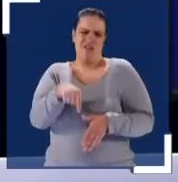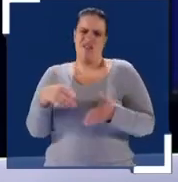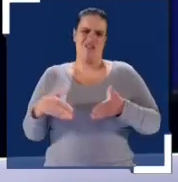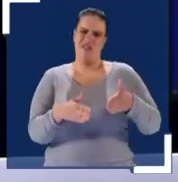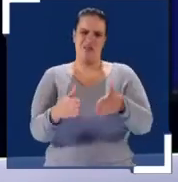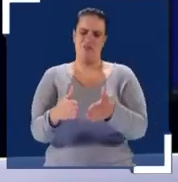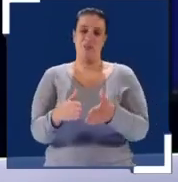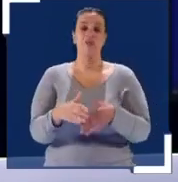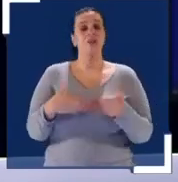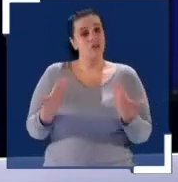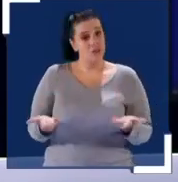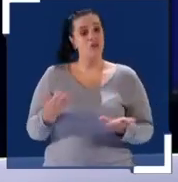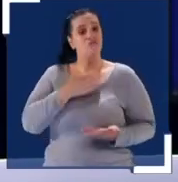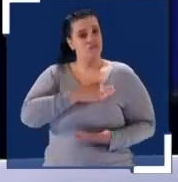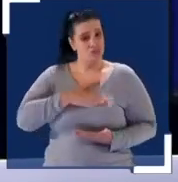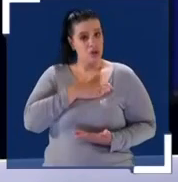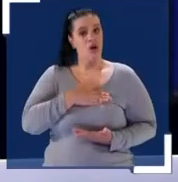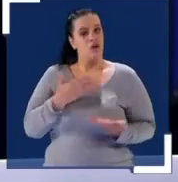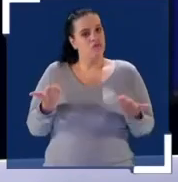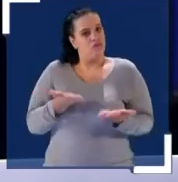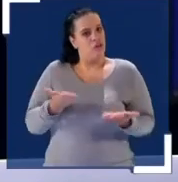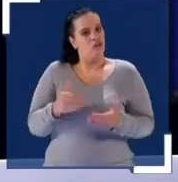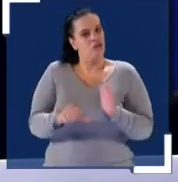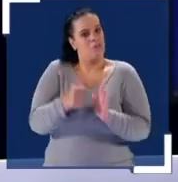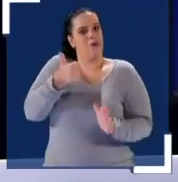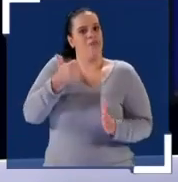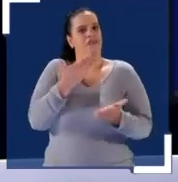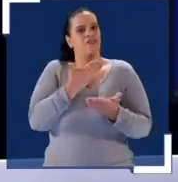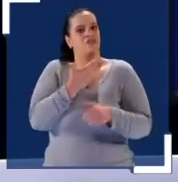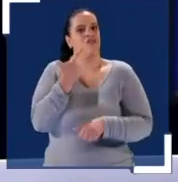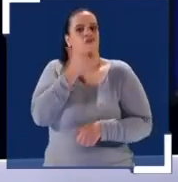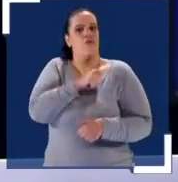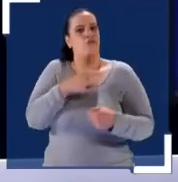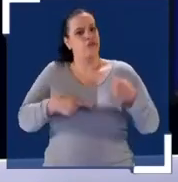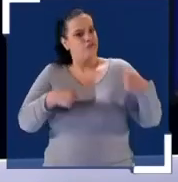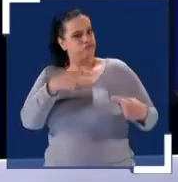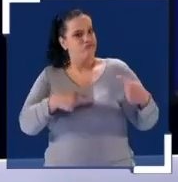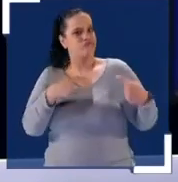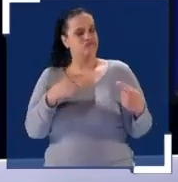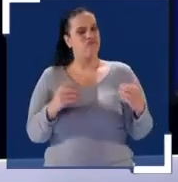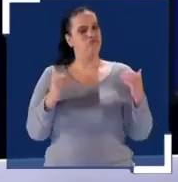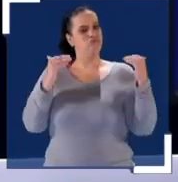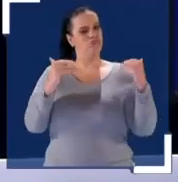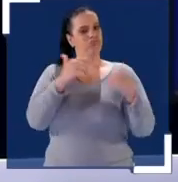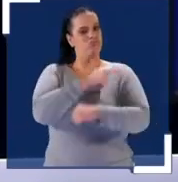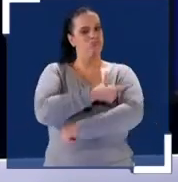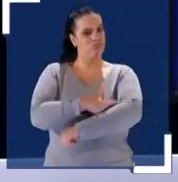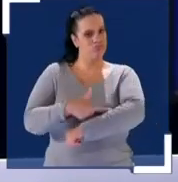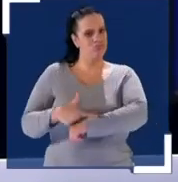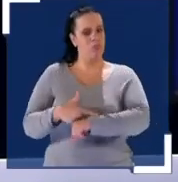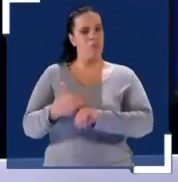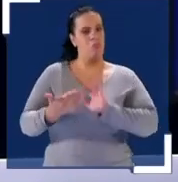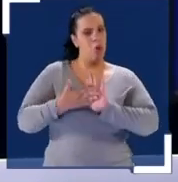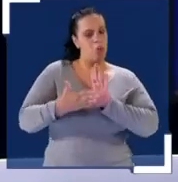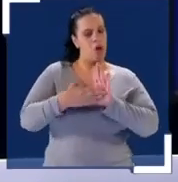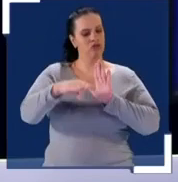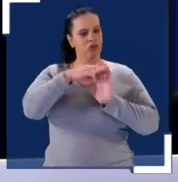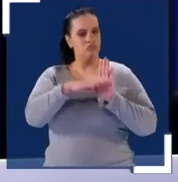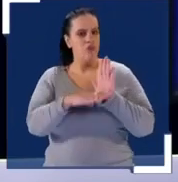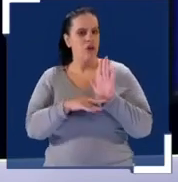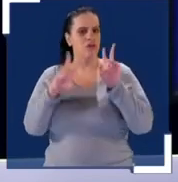isso, aliás, quero cumprimentar que estamos conseguindo aqui pela primeira vez fazer um debate altivo, propositivo, Nascimento, onde os